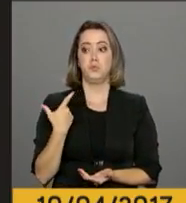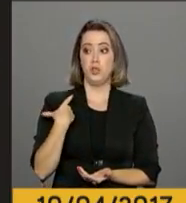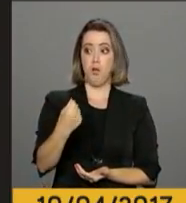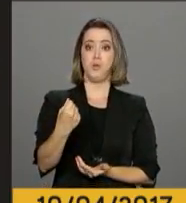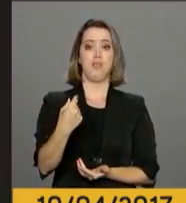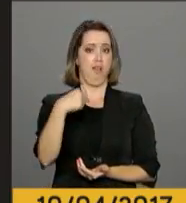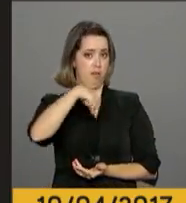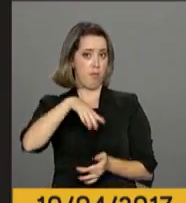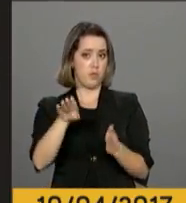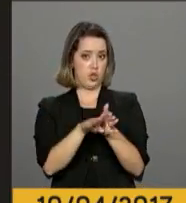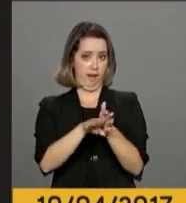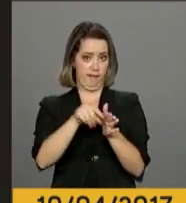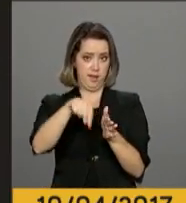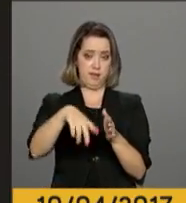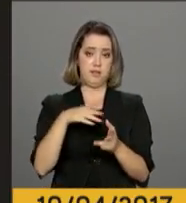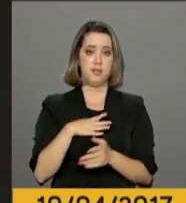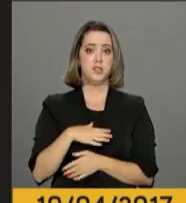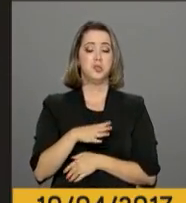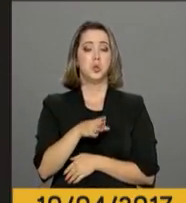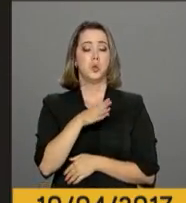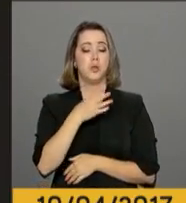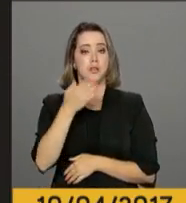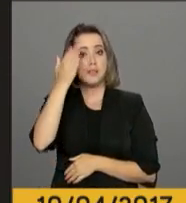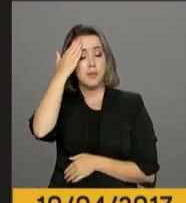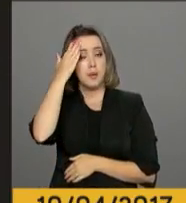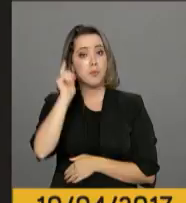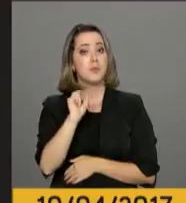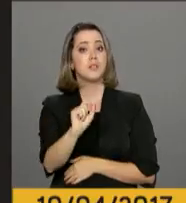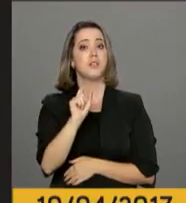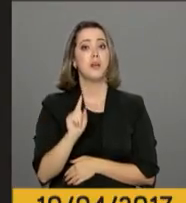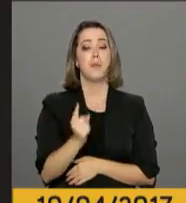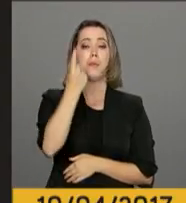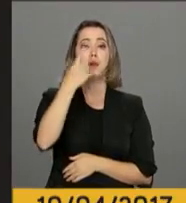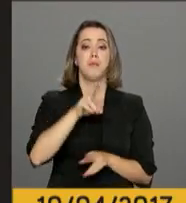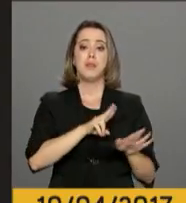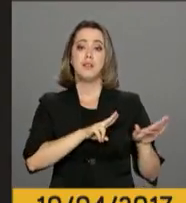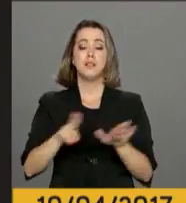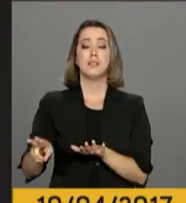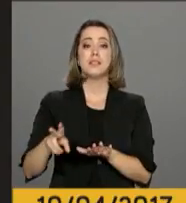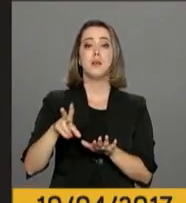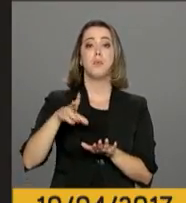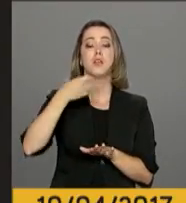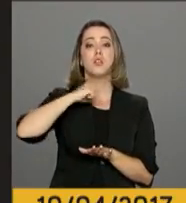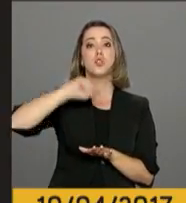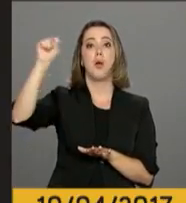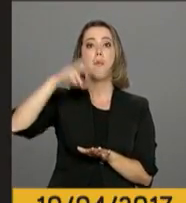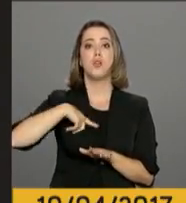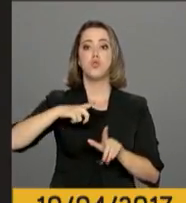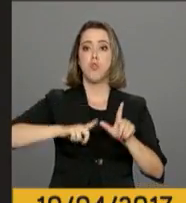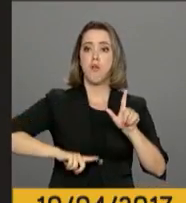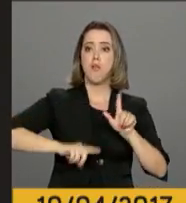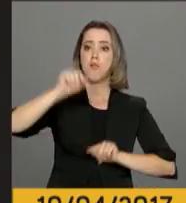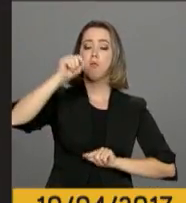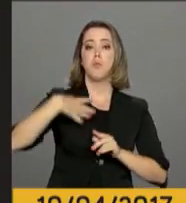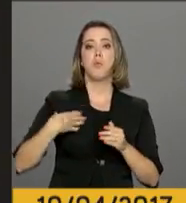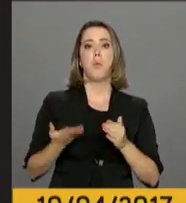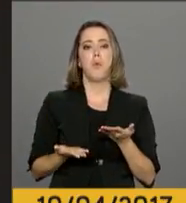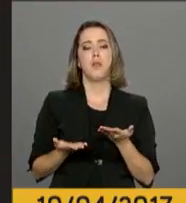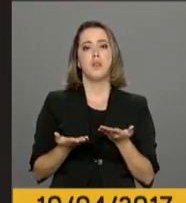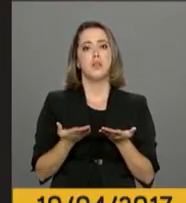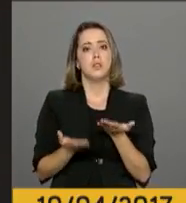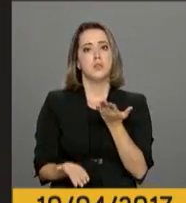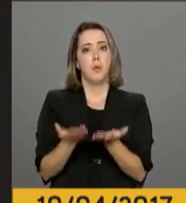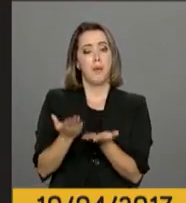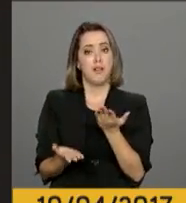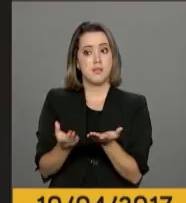para vir para cá, soubemos que na primeira semana de abril tivemos superávit comercial de mais de